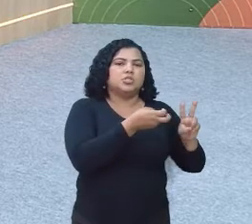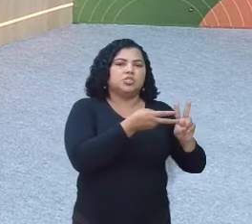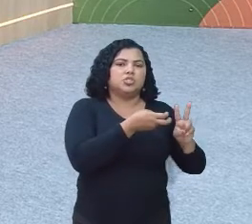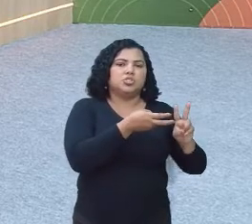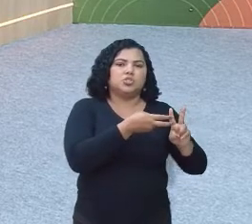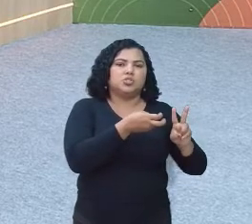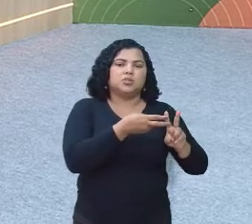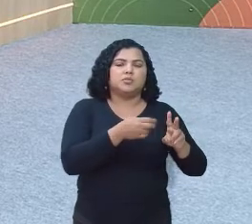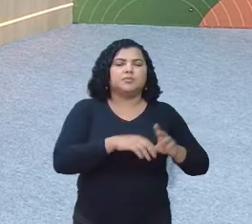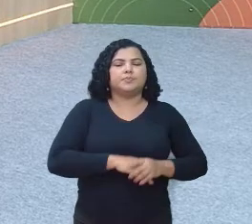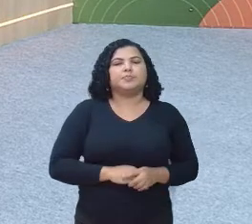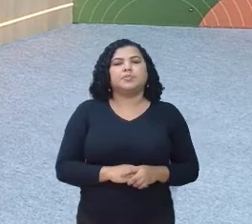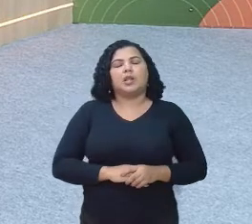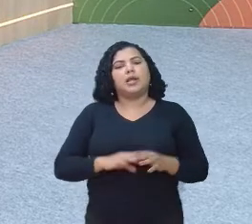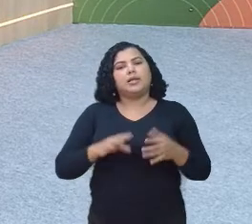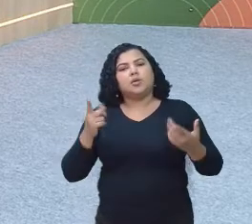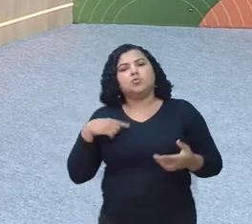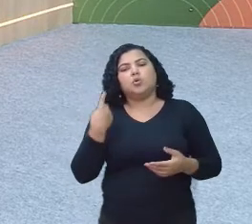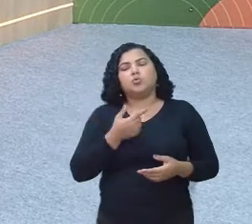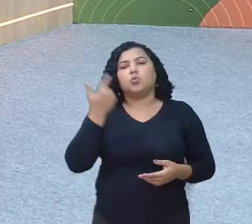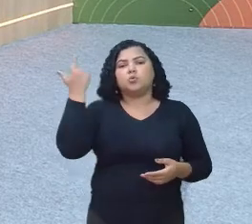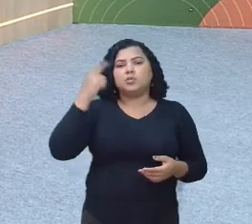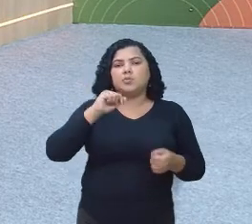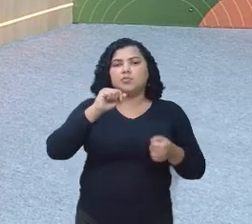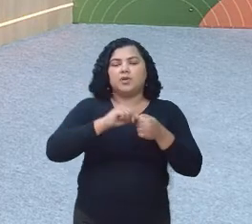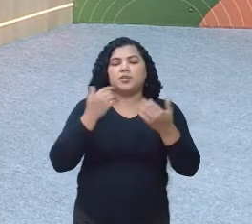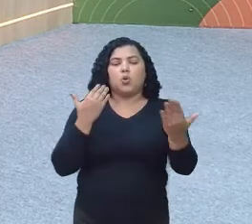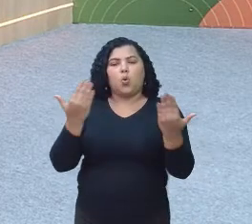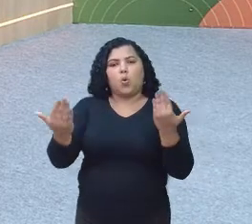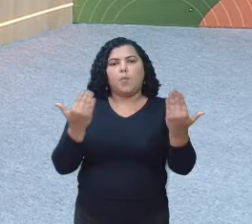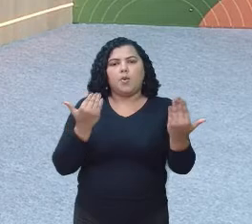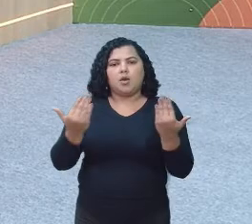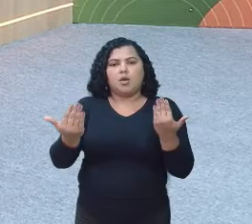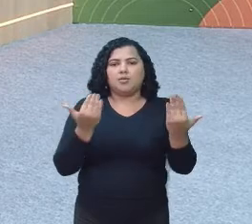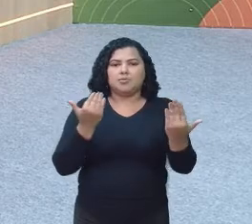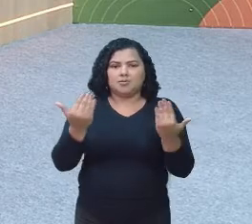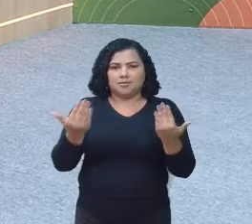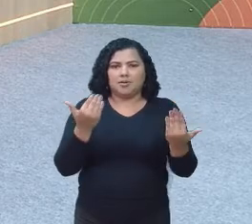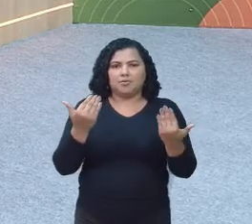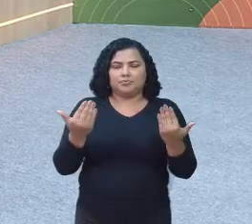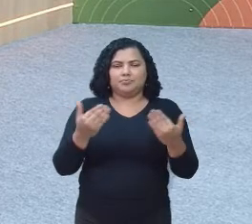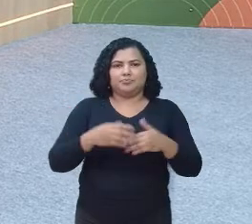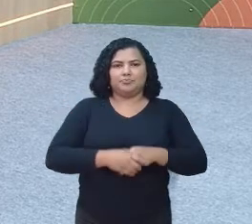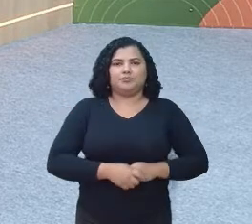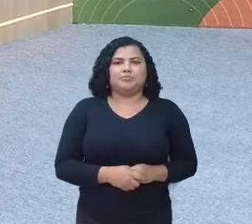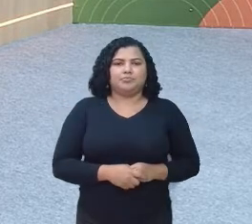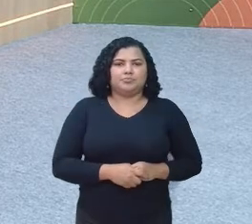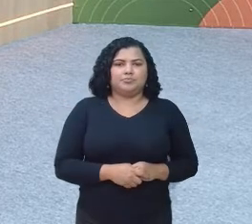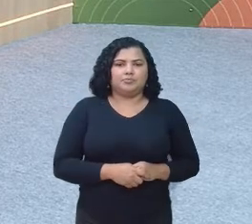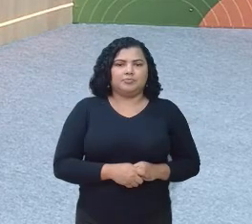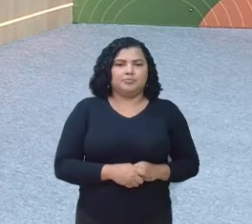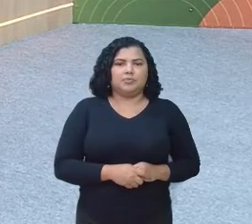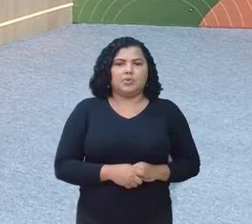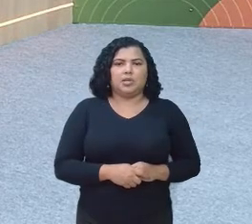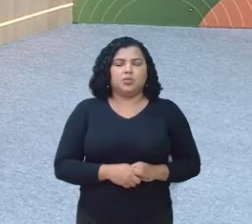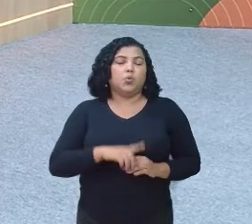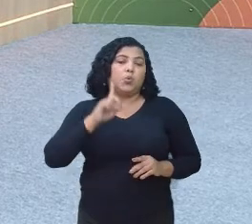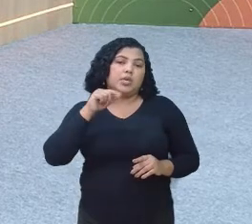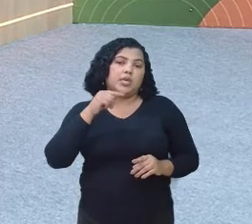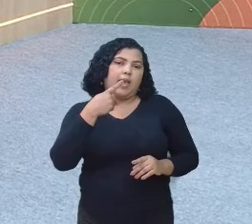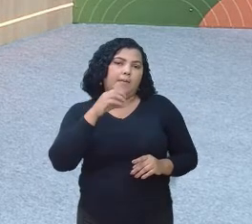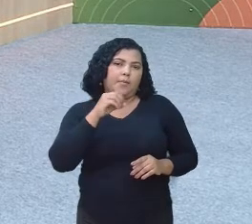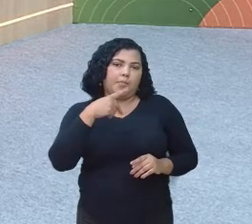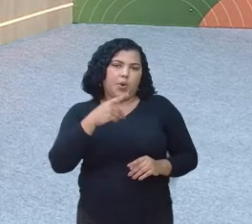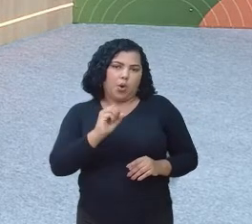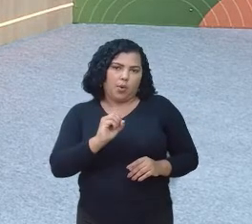né? Então, a gente consegue fazer, por comparação, essa argumentação entre o que é pop, o